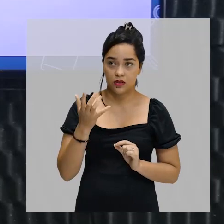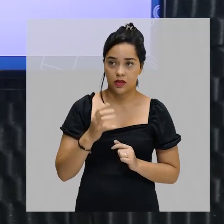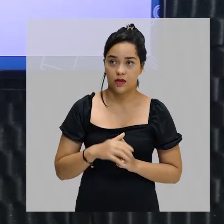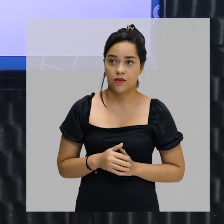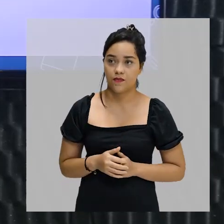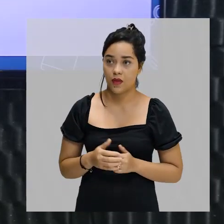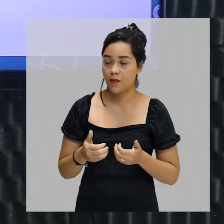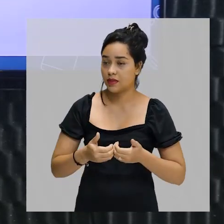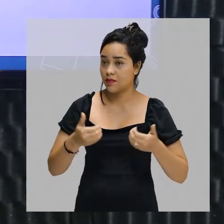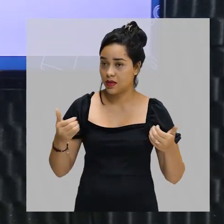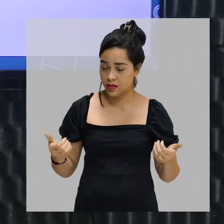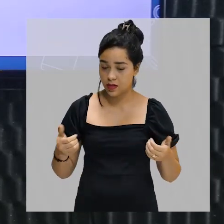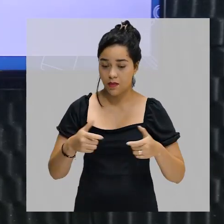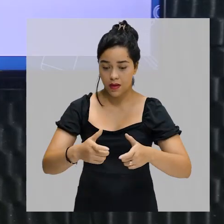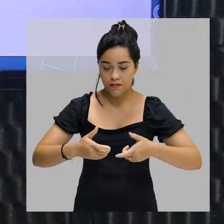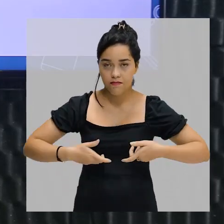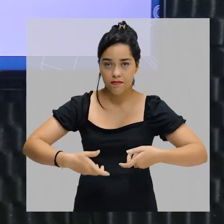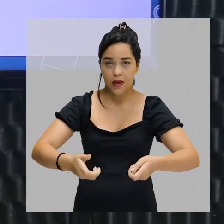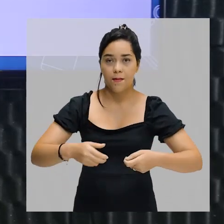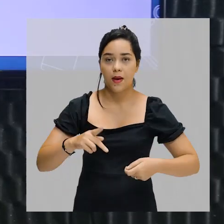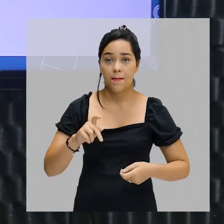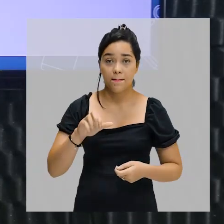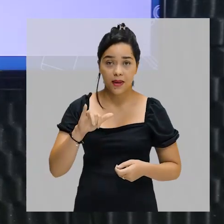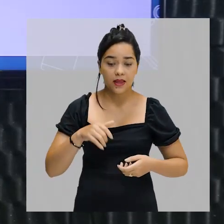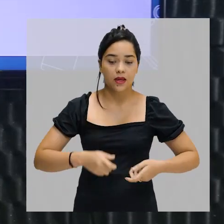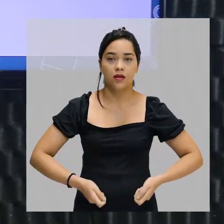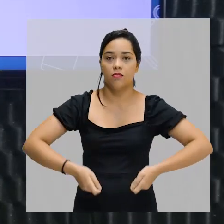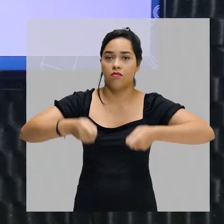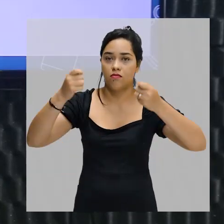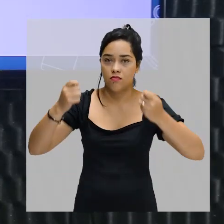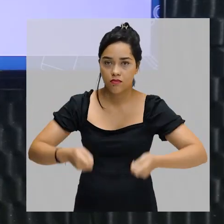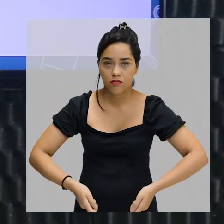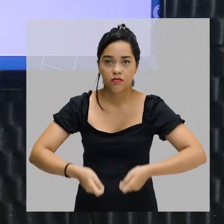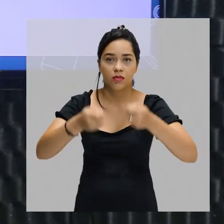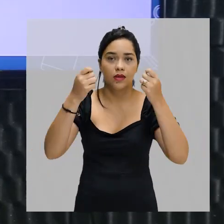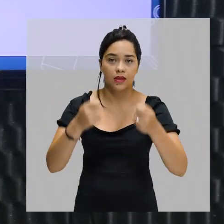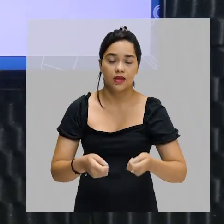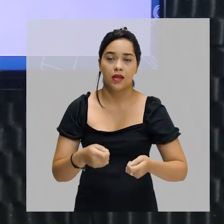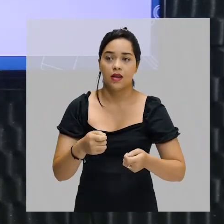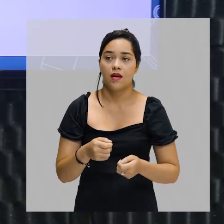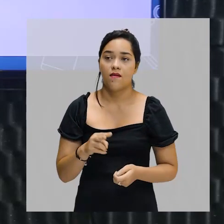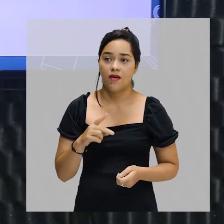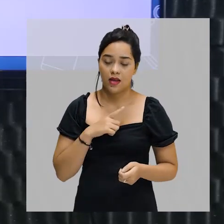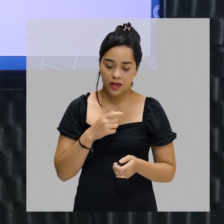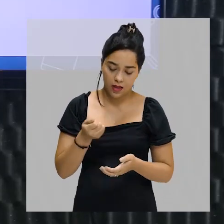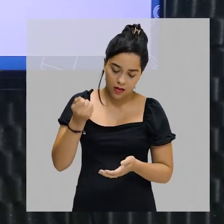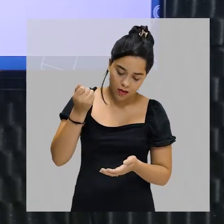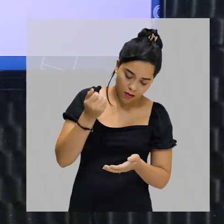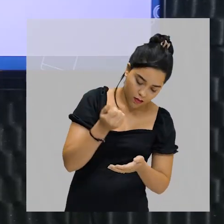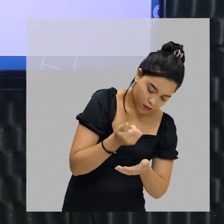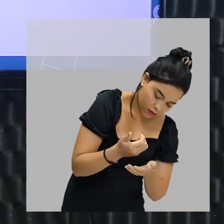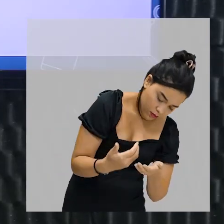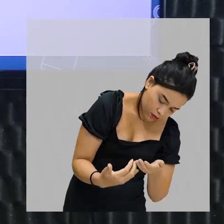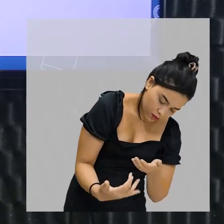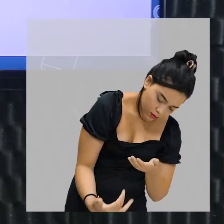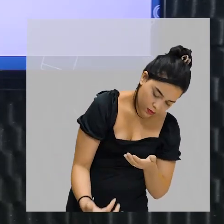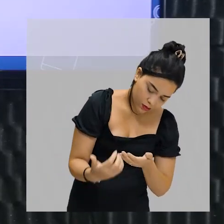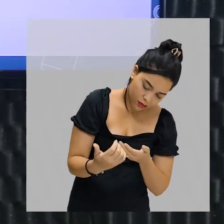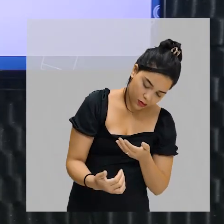uma separação, uma peneira mesmo. Certo? Uma peneira. Vai passar por essa peneira apenas